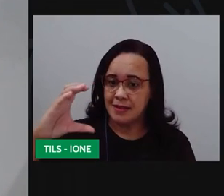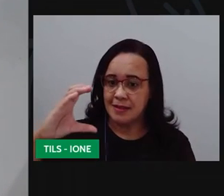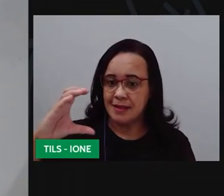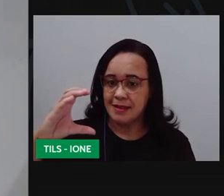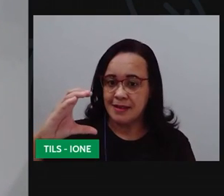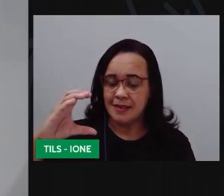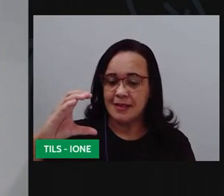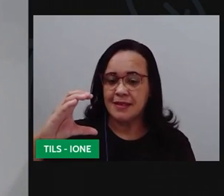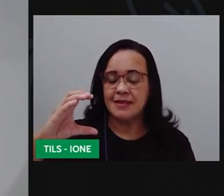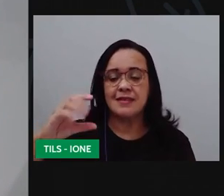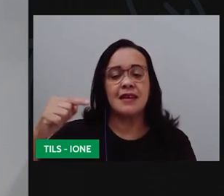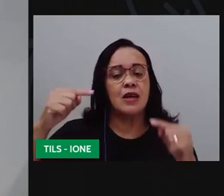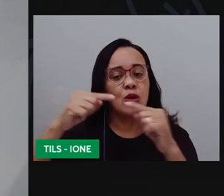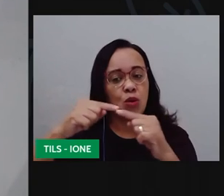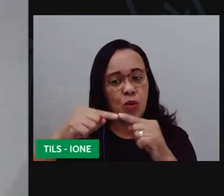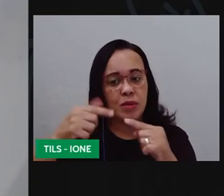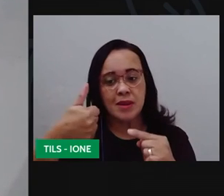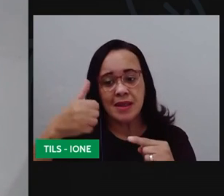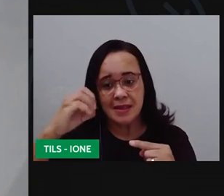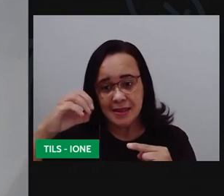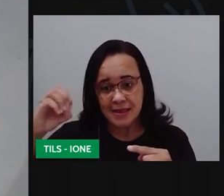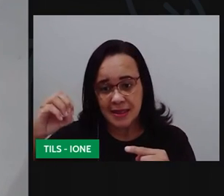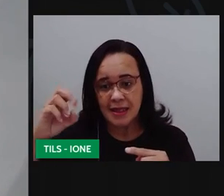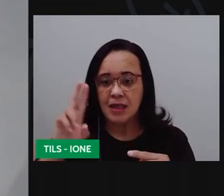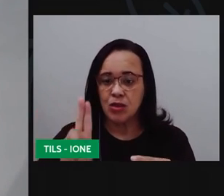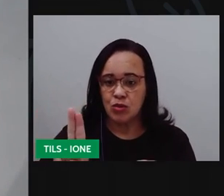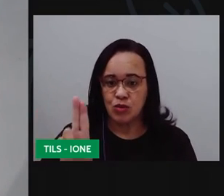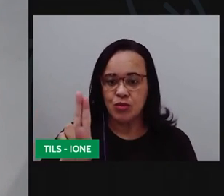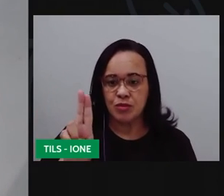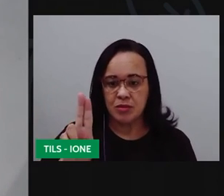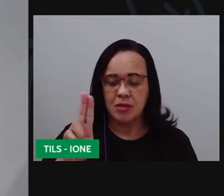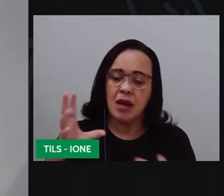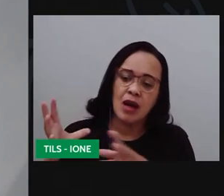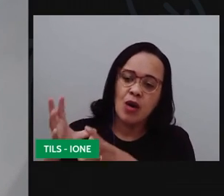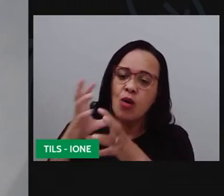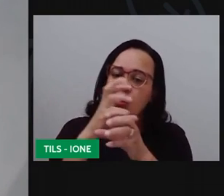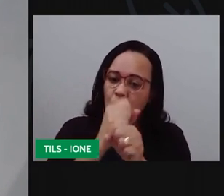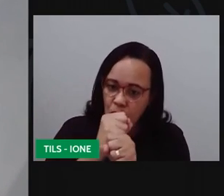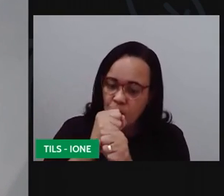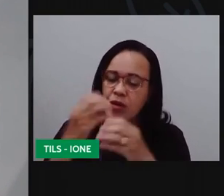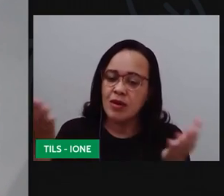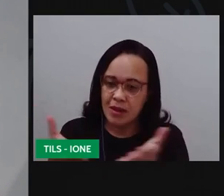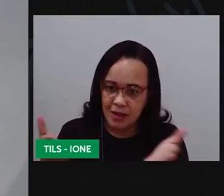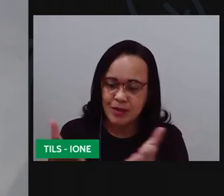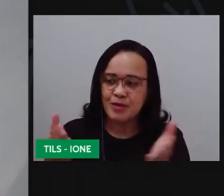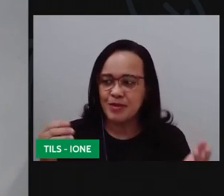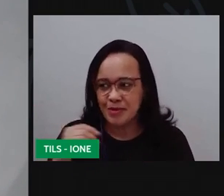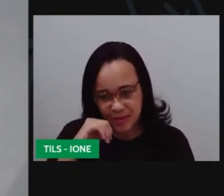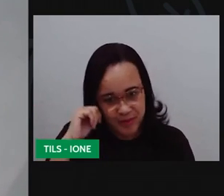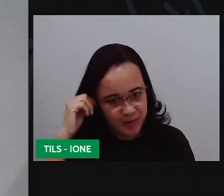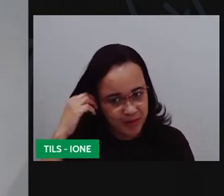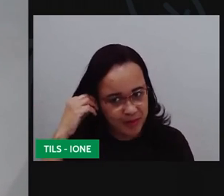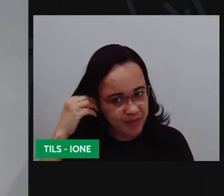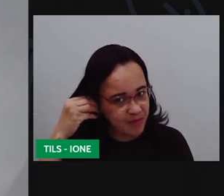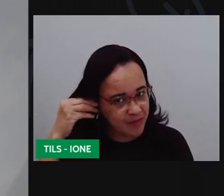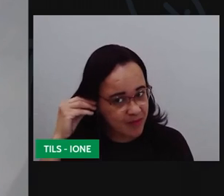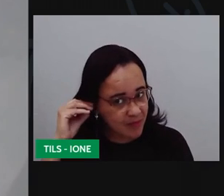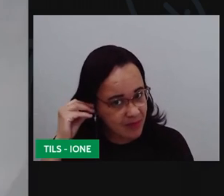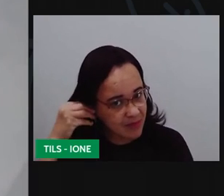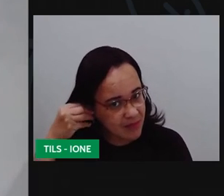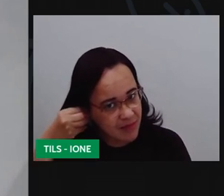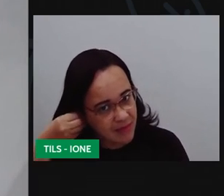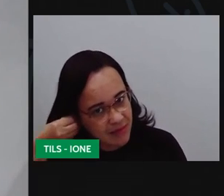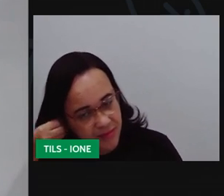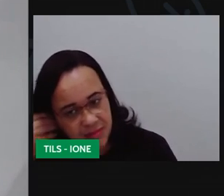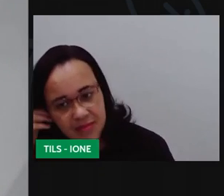100 unidades Vamos lá fazer essa conta agora vou colorir Eu tenho 7